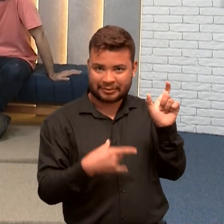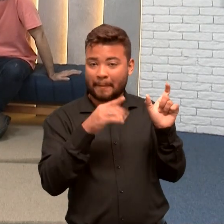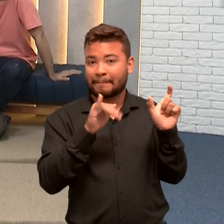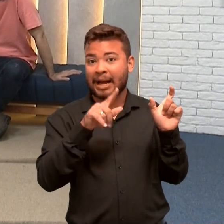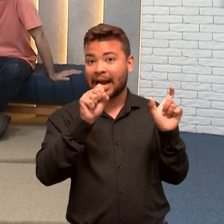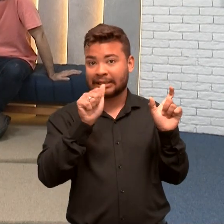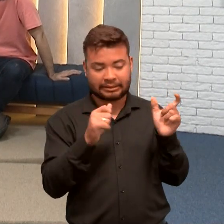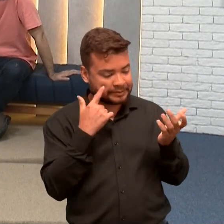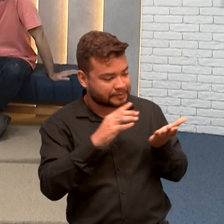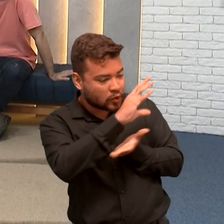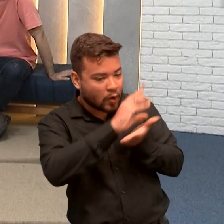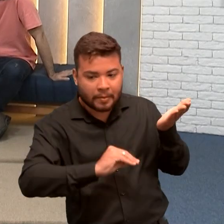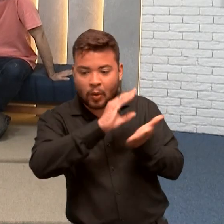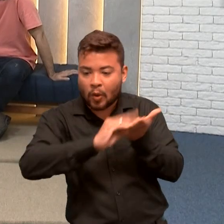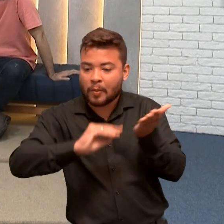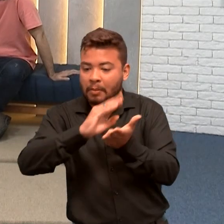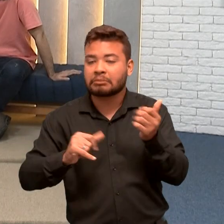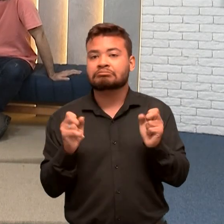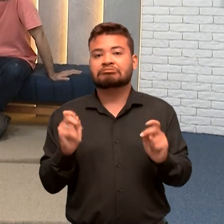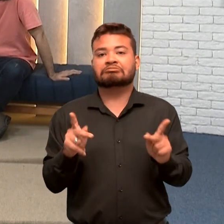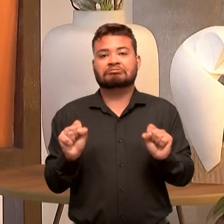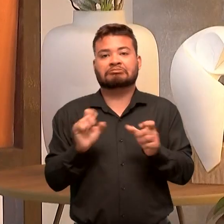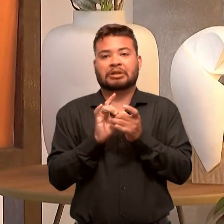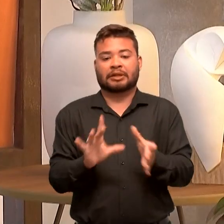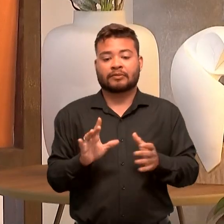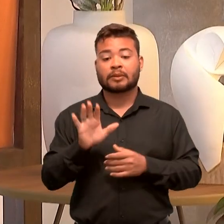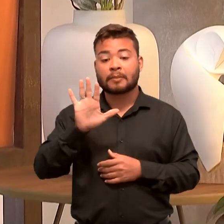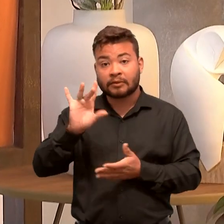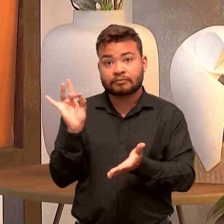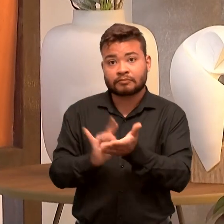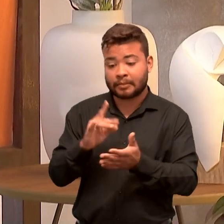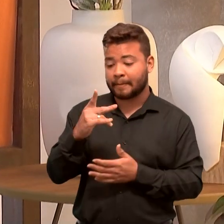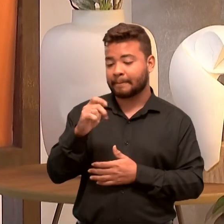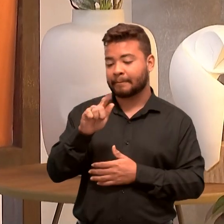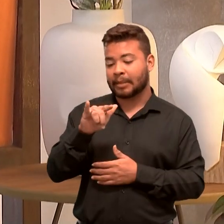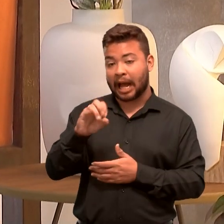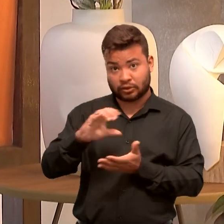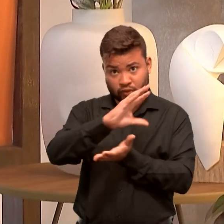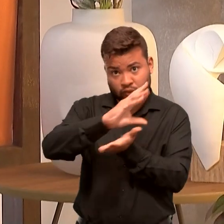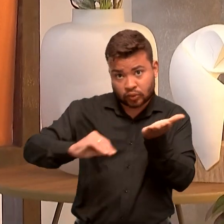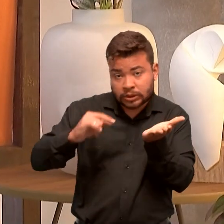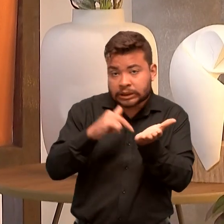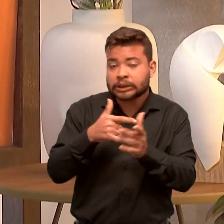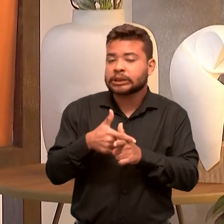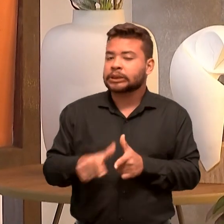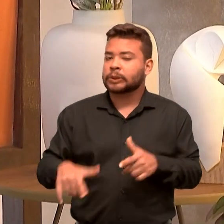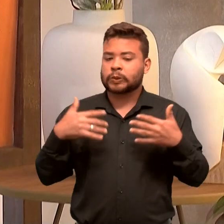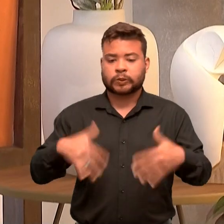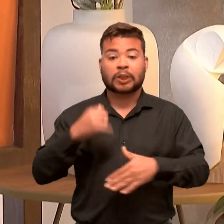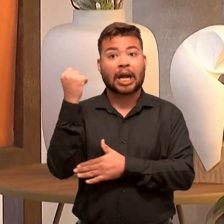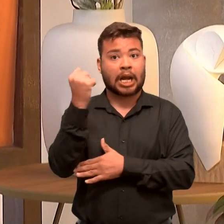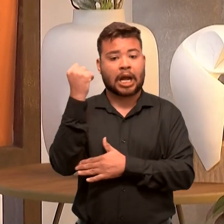fazia cópia e isso era um trabalho, mas o plágio é algo que é um problema muito grande para a universidade,